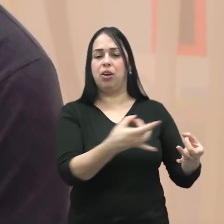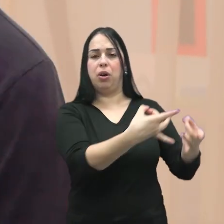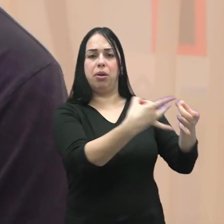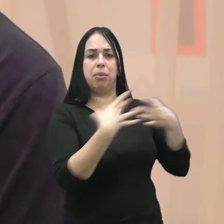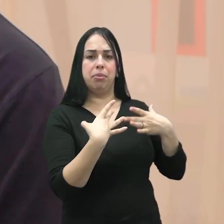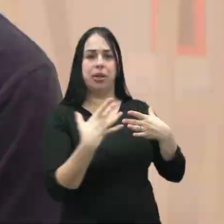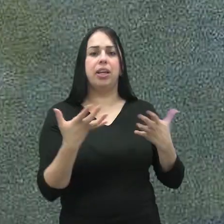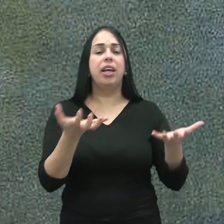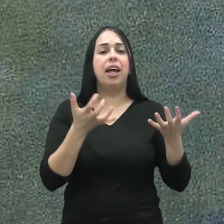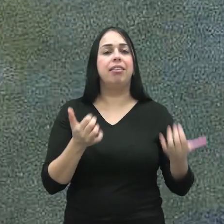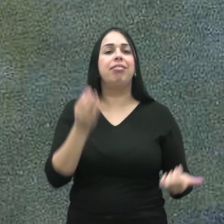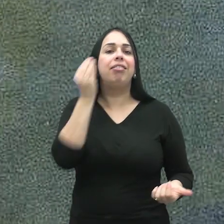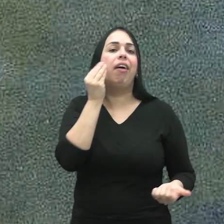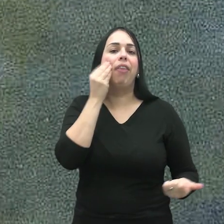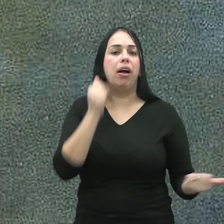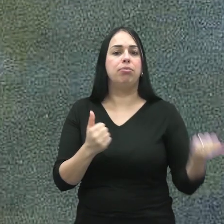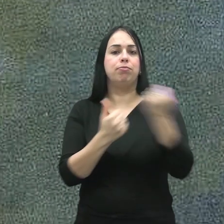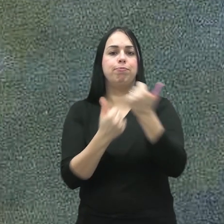estavam lutando pelo poder.